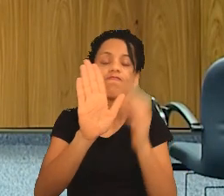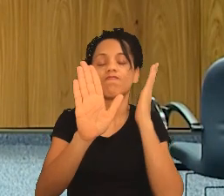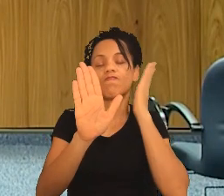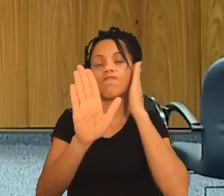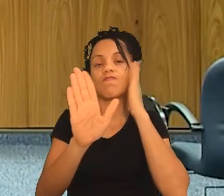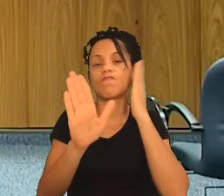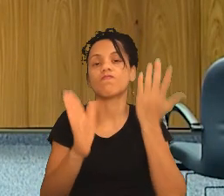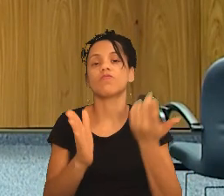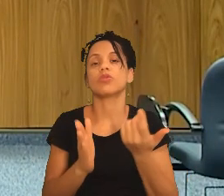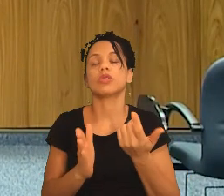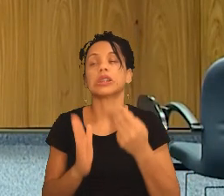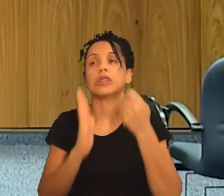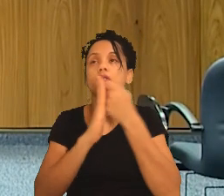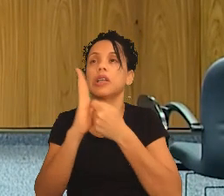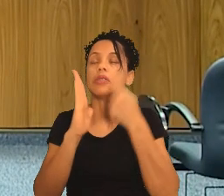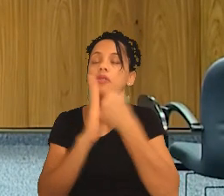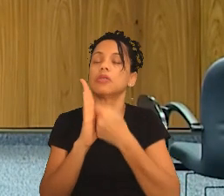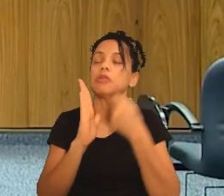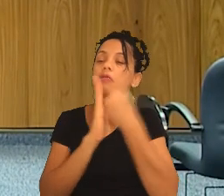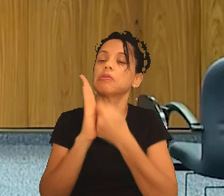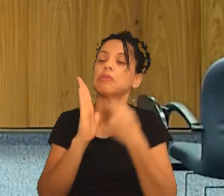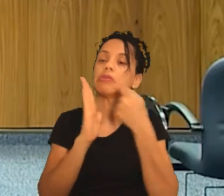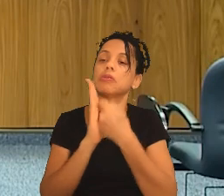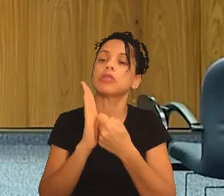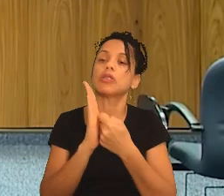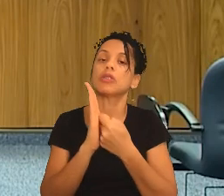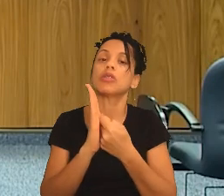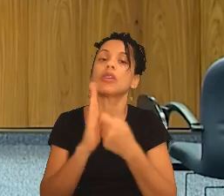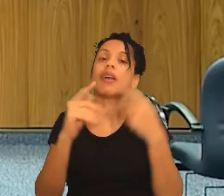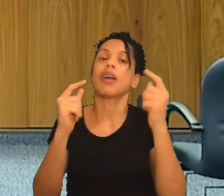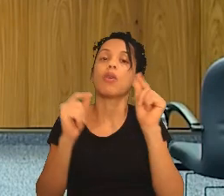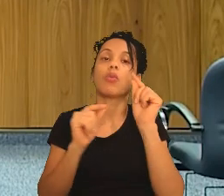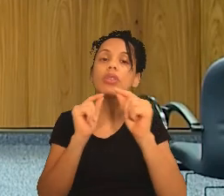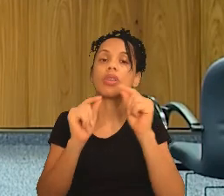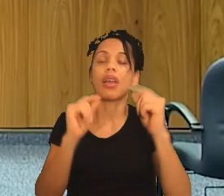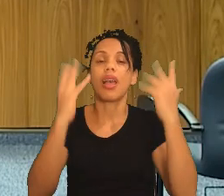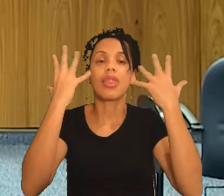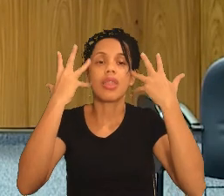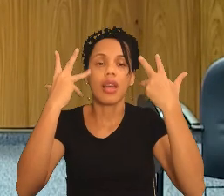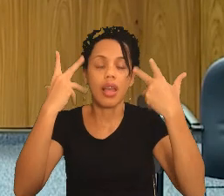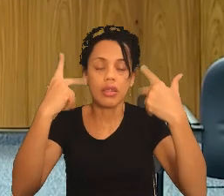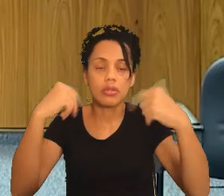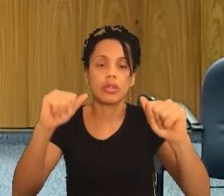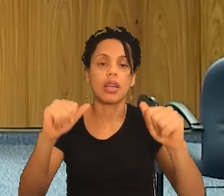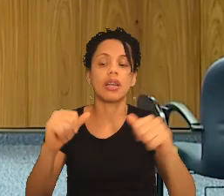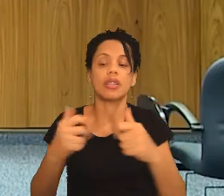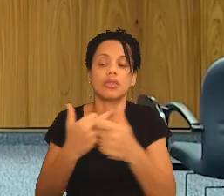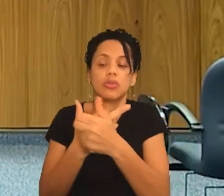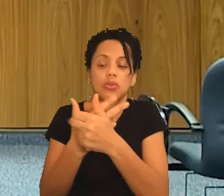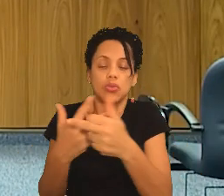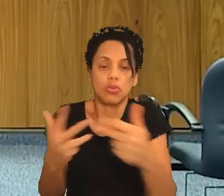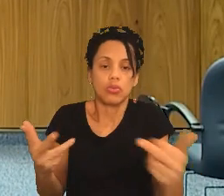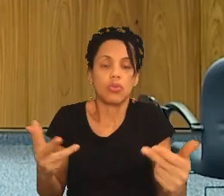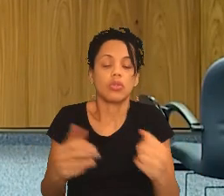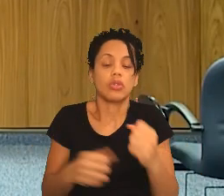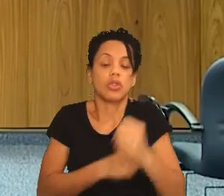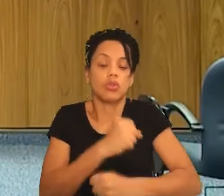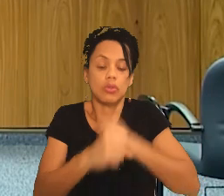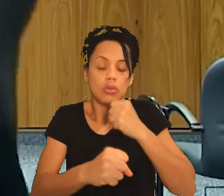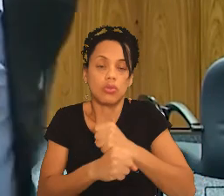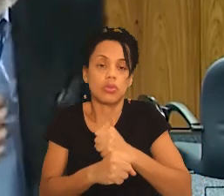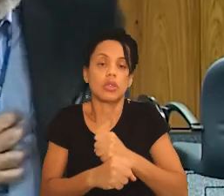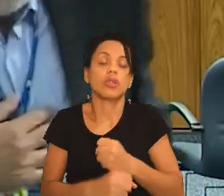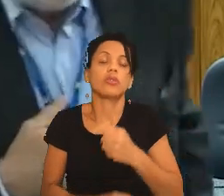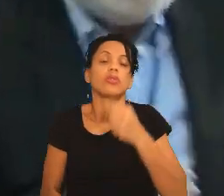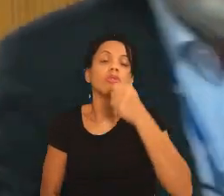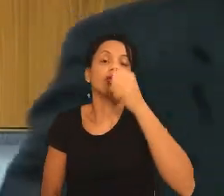temporal, né, que a Tatiane também vai abordar. E o marco temporal ele tem como premissa justamente aquilo